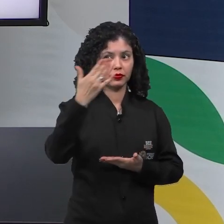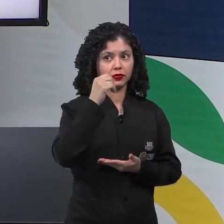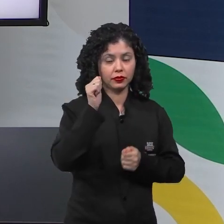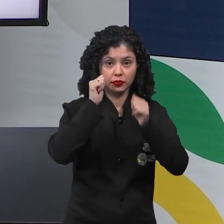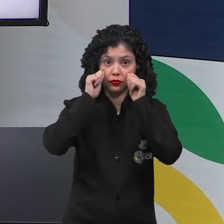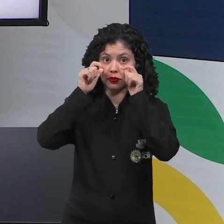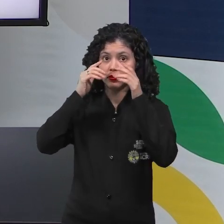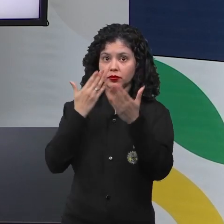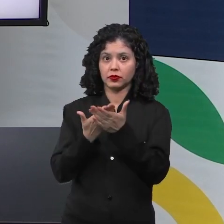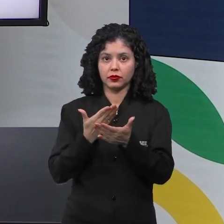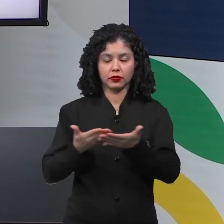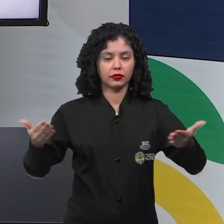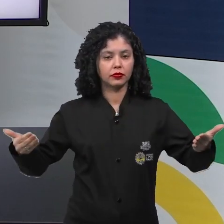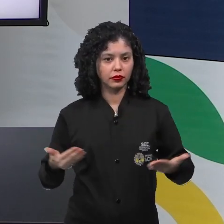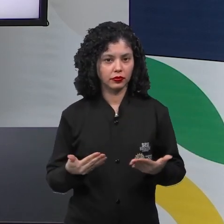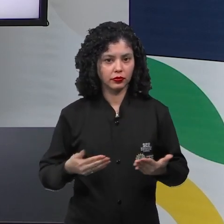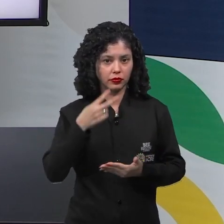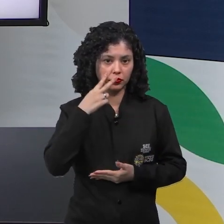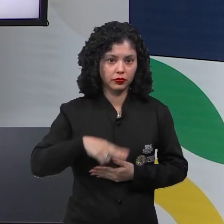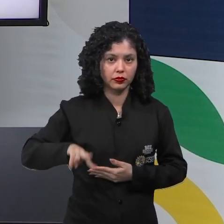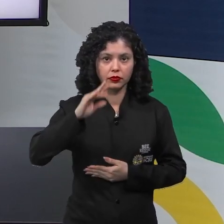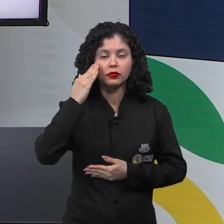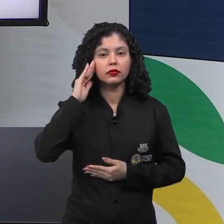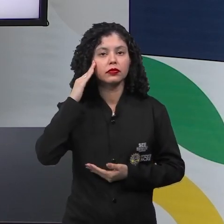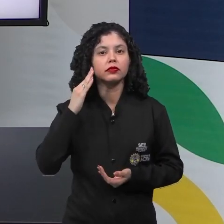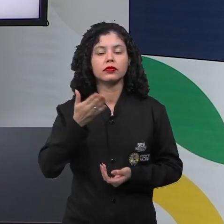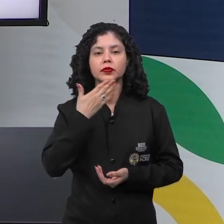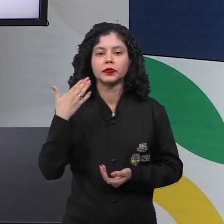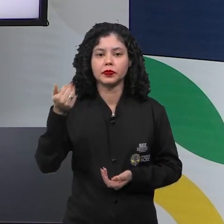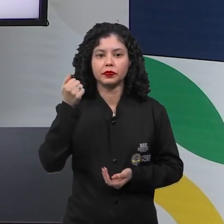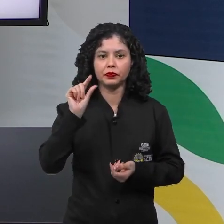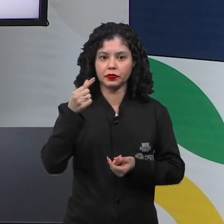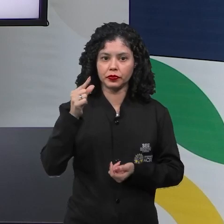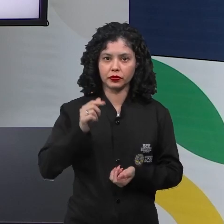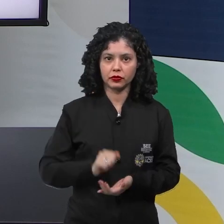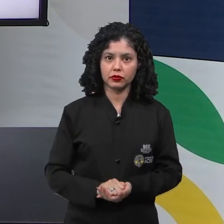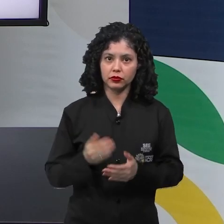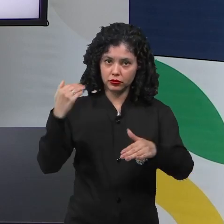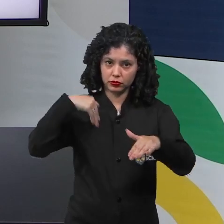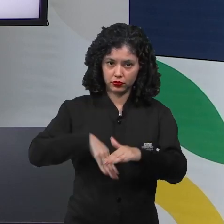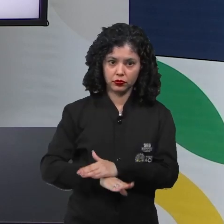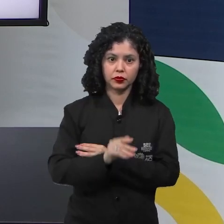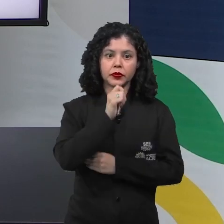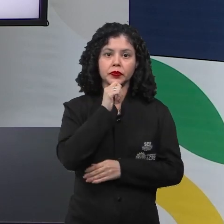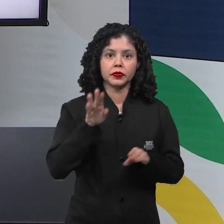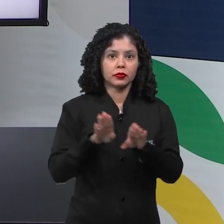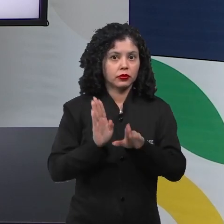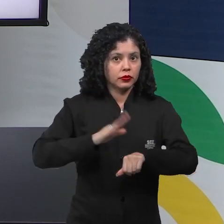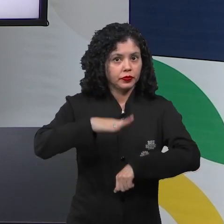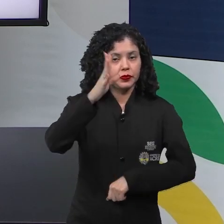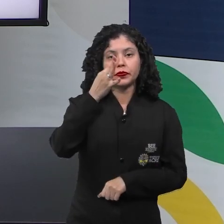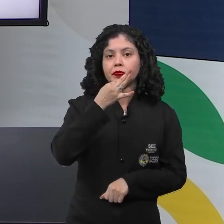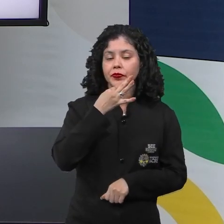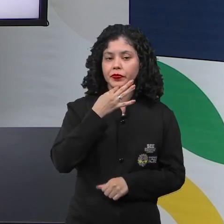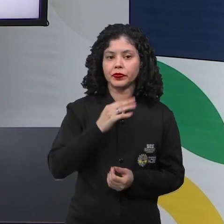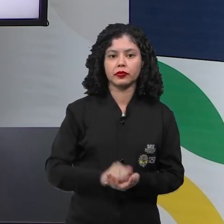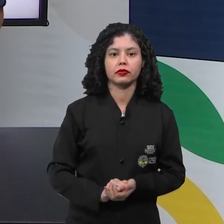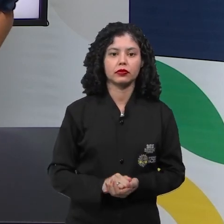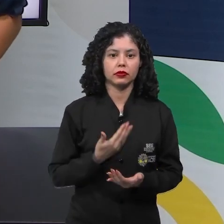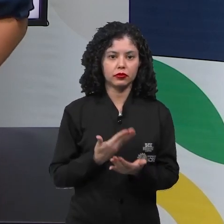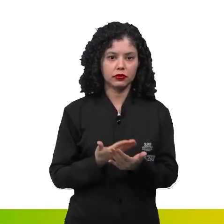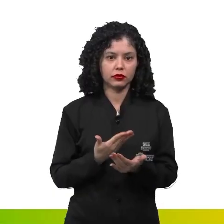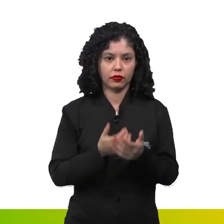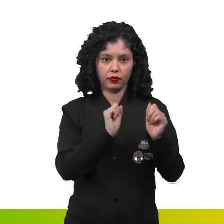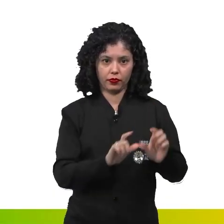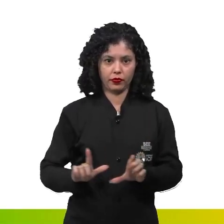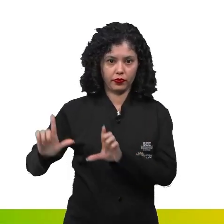prestar atenção na aula de hoje e entender um pouquinho sobre as unidades de armazenamento mais conhecidas. Vamos para a nossa aula de